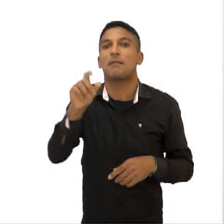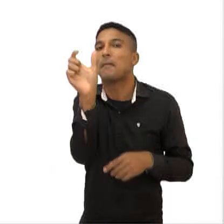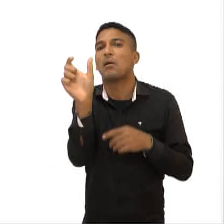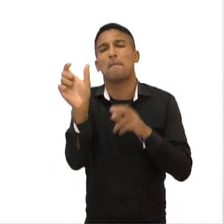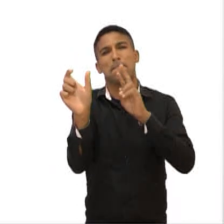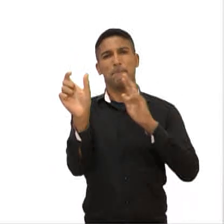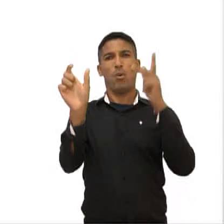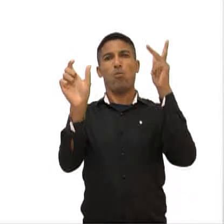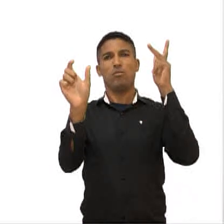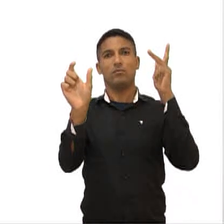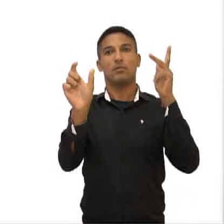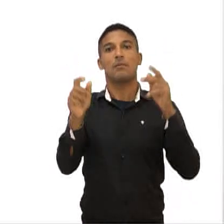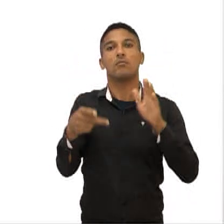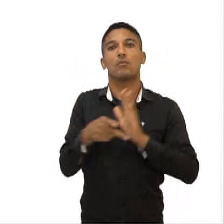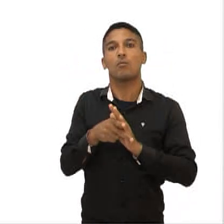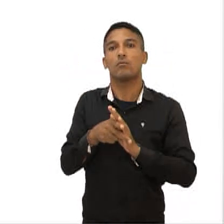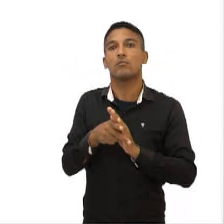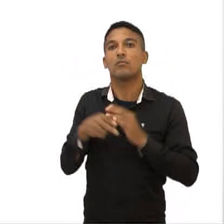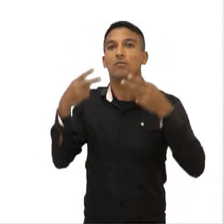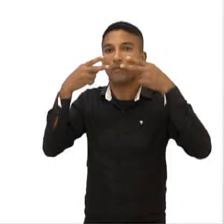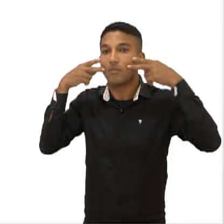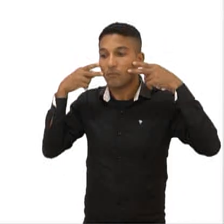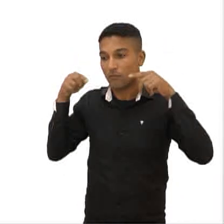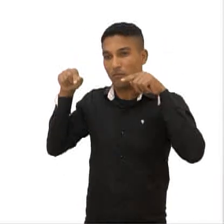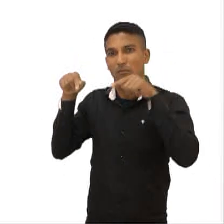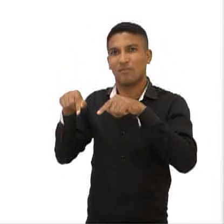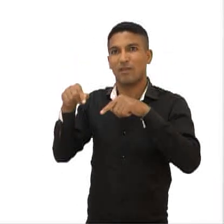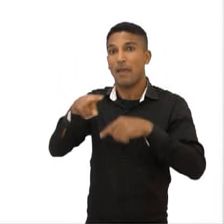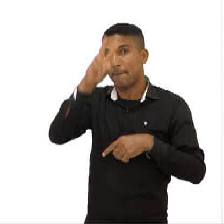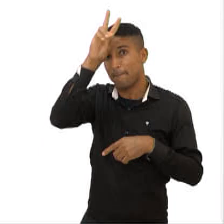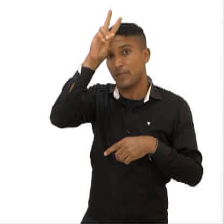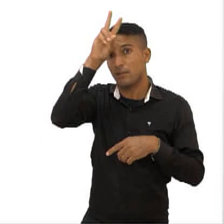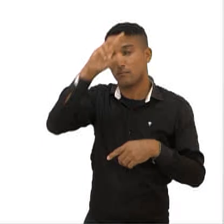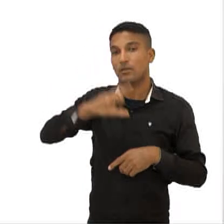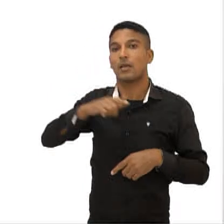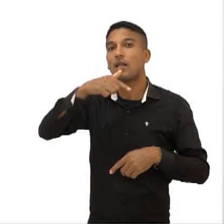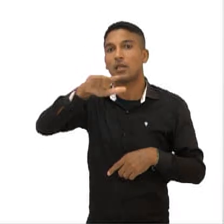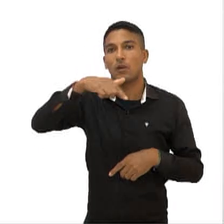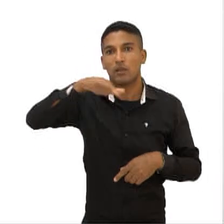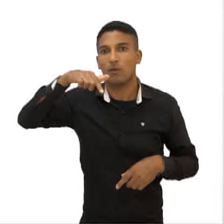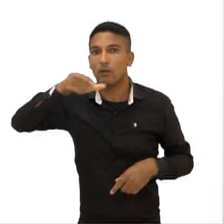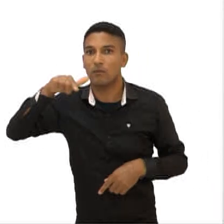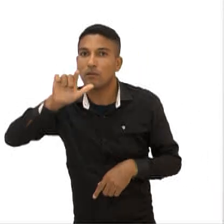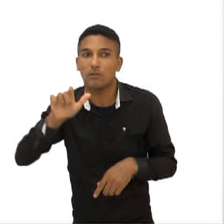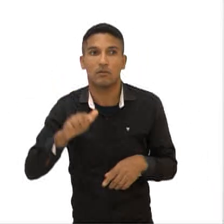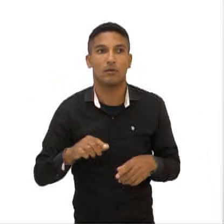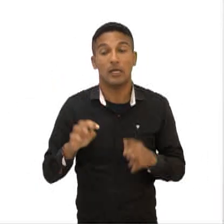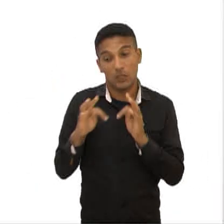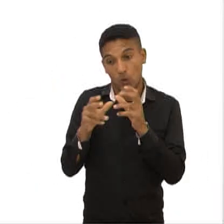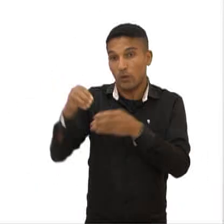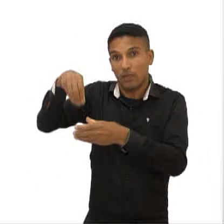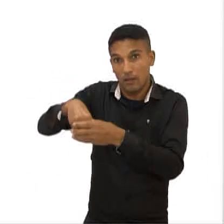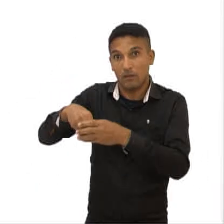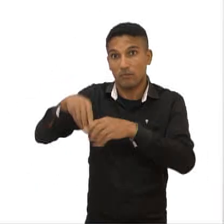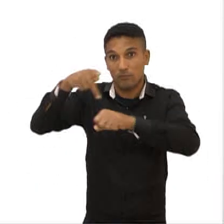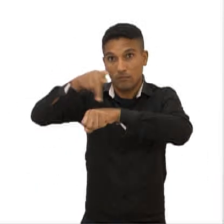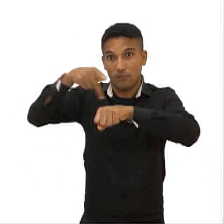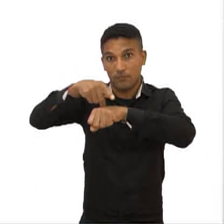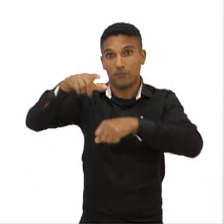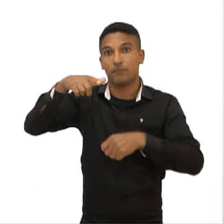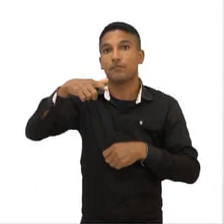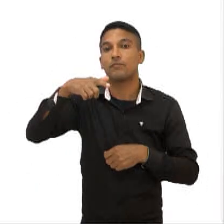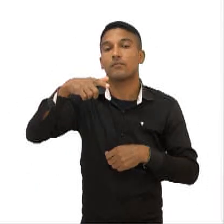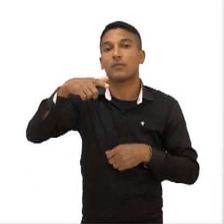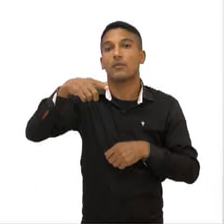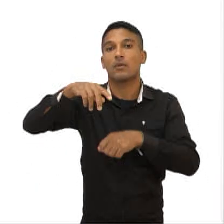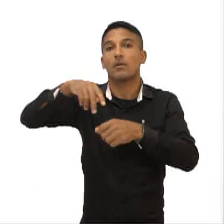línguas originárias que têm algo em comum. Todas convivem em Lima e hoje, como todo 27 de maio,